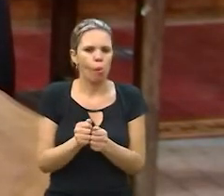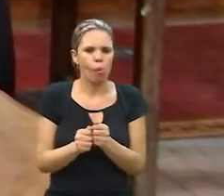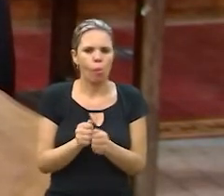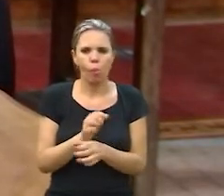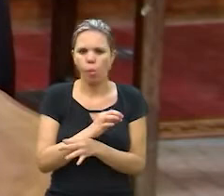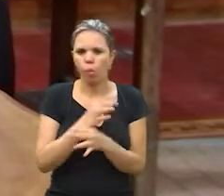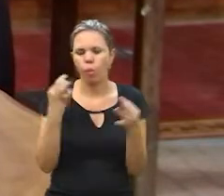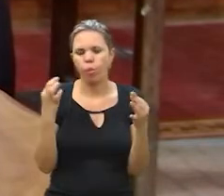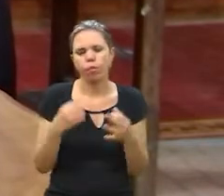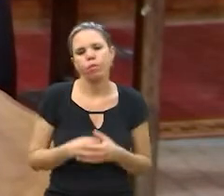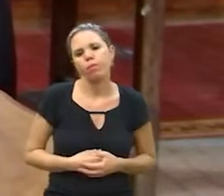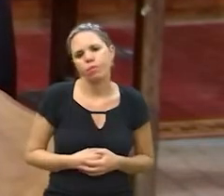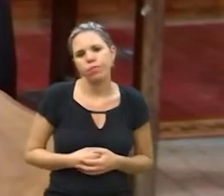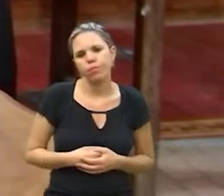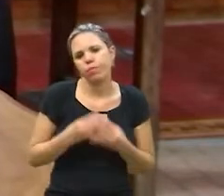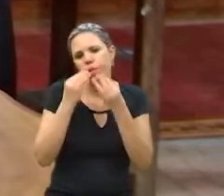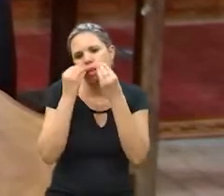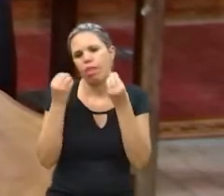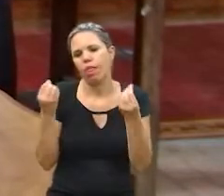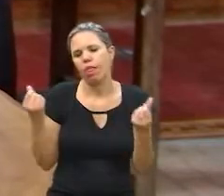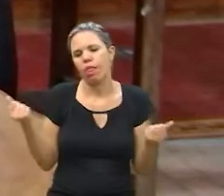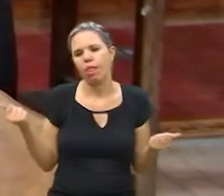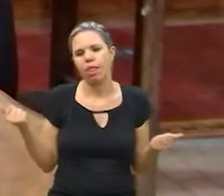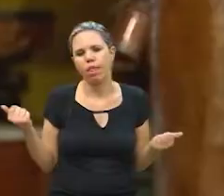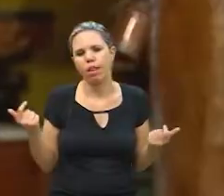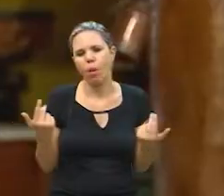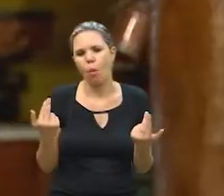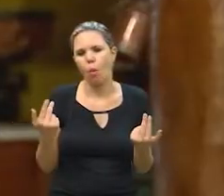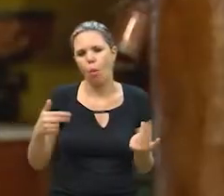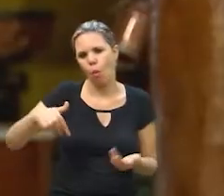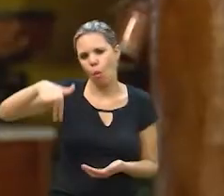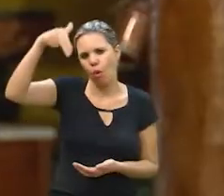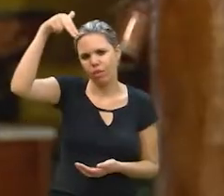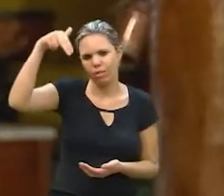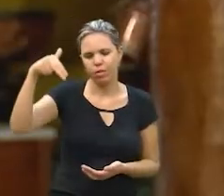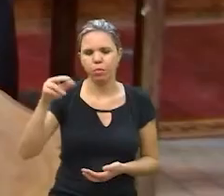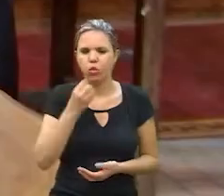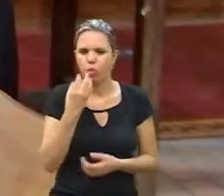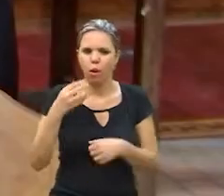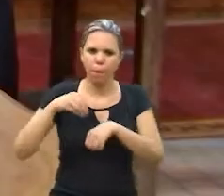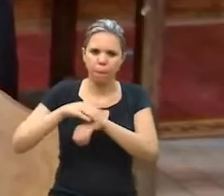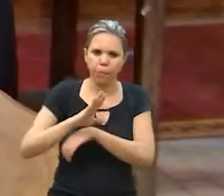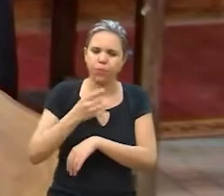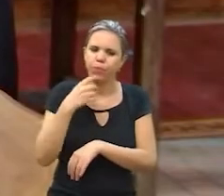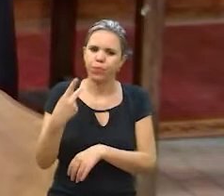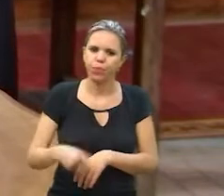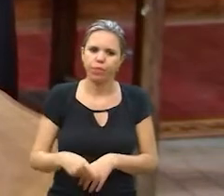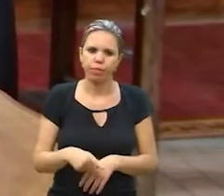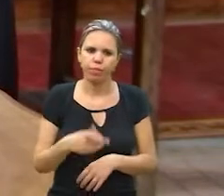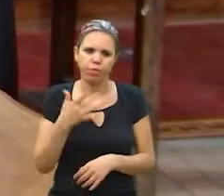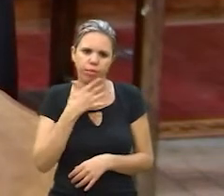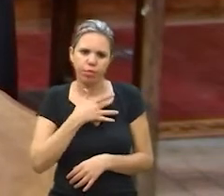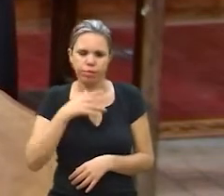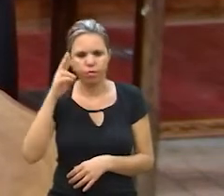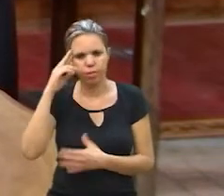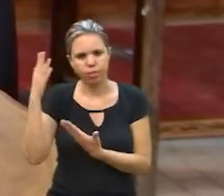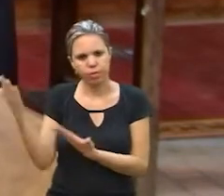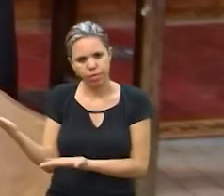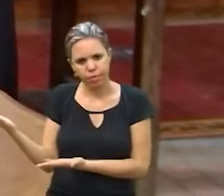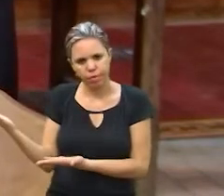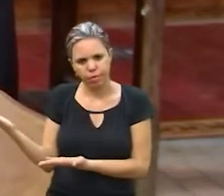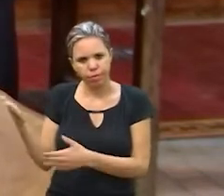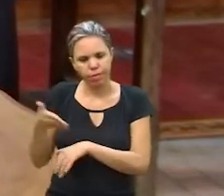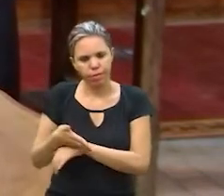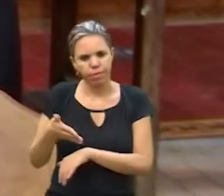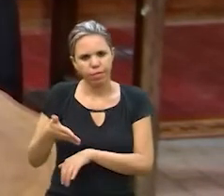perfeito. Bom. E é o sabor que ele falou, né? O sabor do Nordeste, né? Do Nordeste. Trouxe aqui pra gente de Campinas. Chefe, quero agradecer